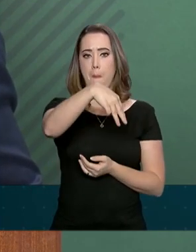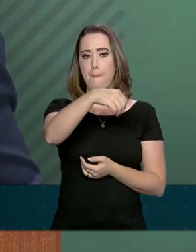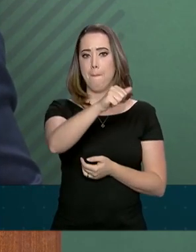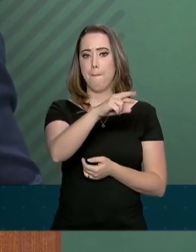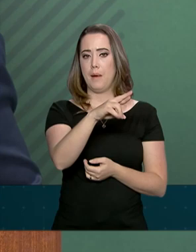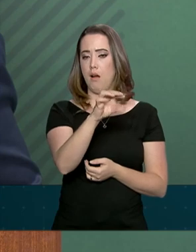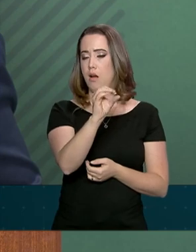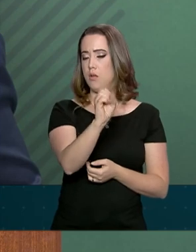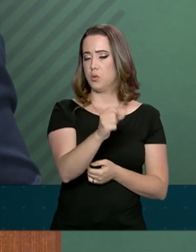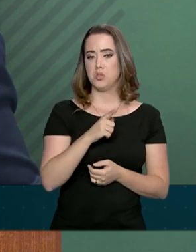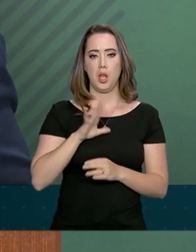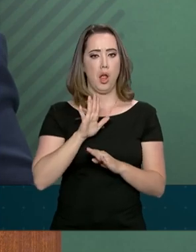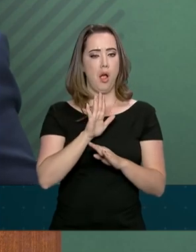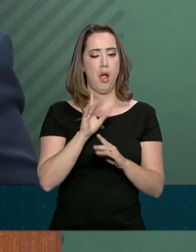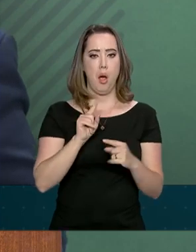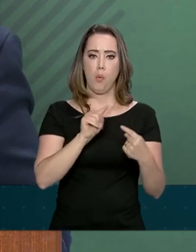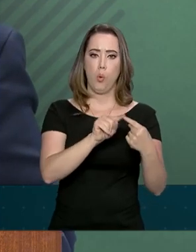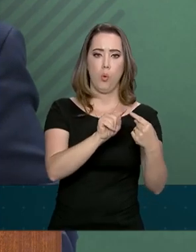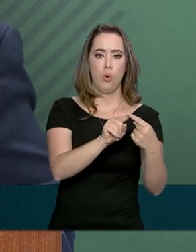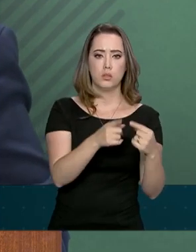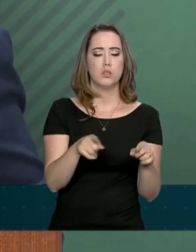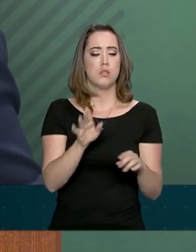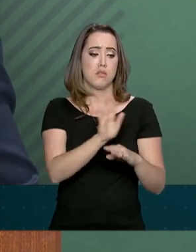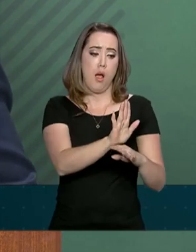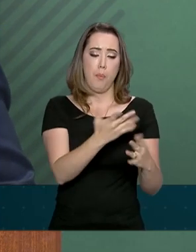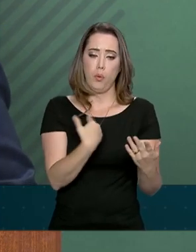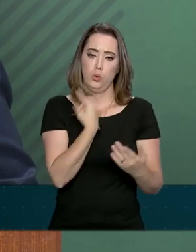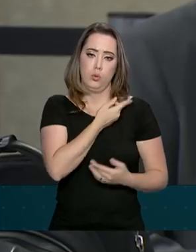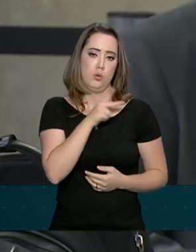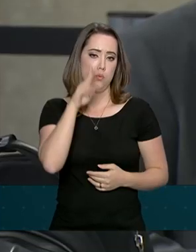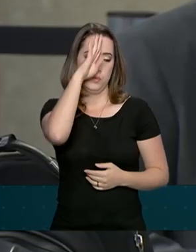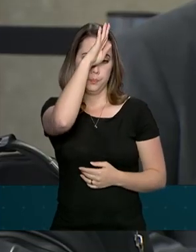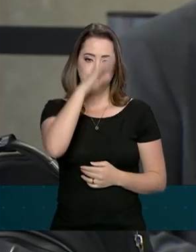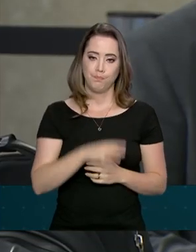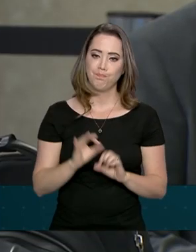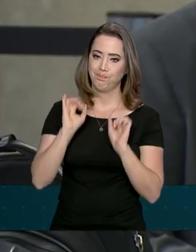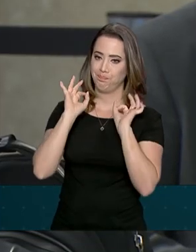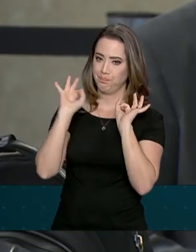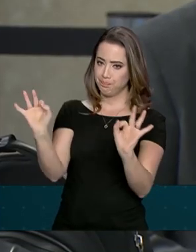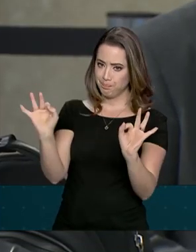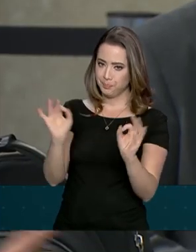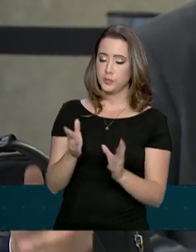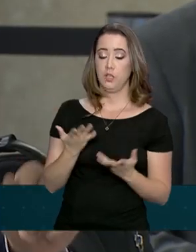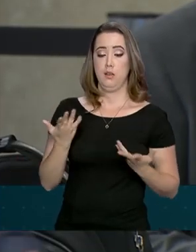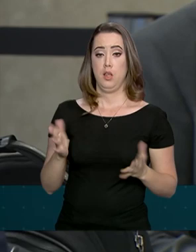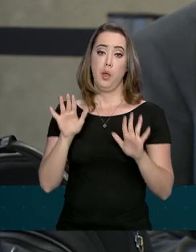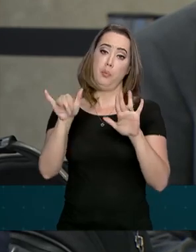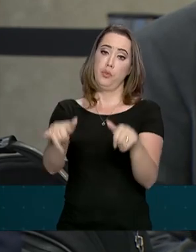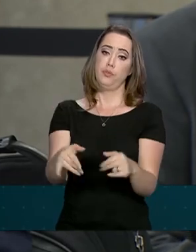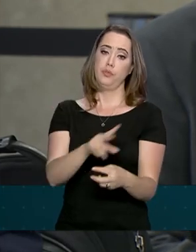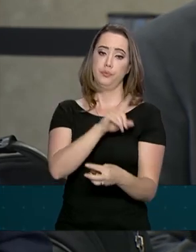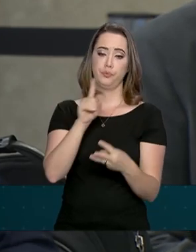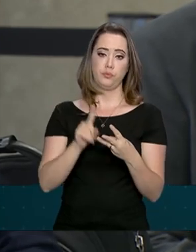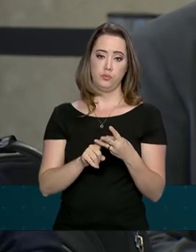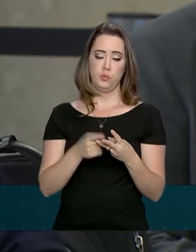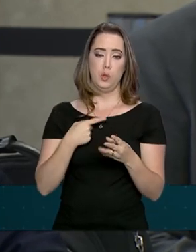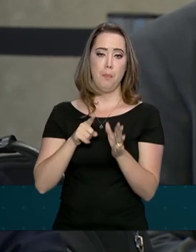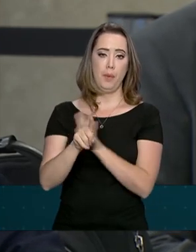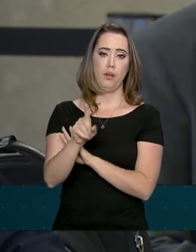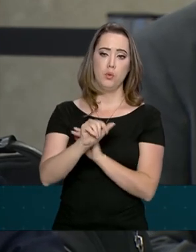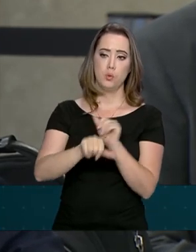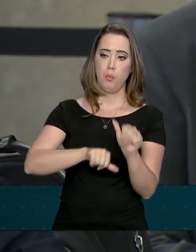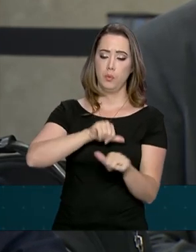respeito do nosso presidente é ótimo e é para encerrar a pergunta sobre